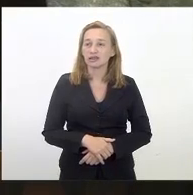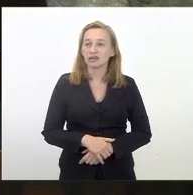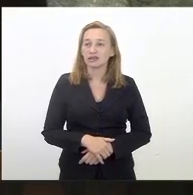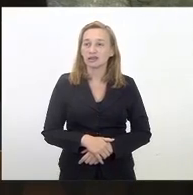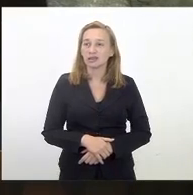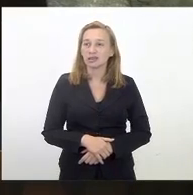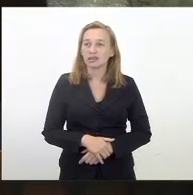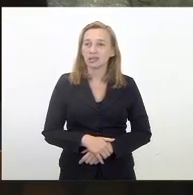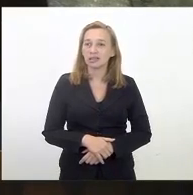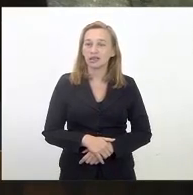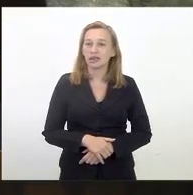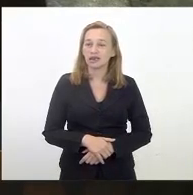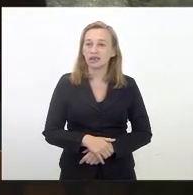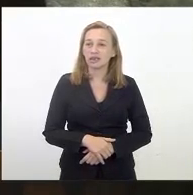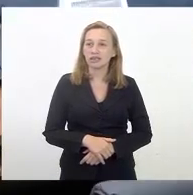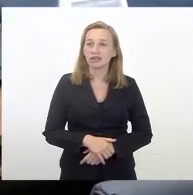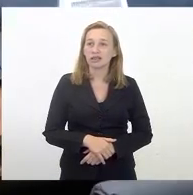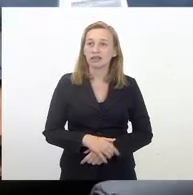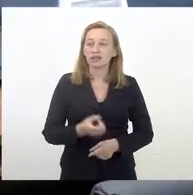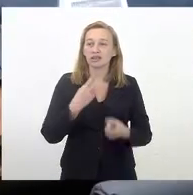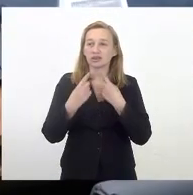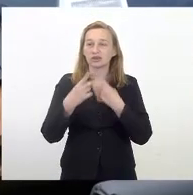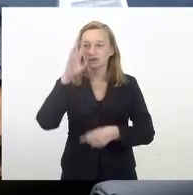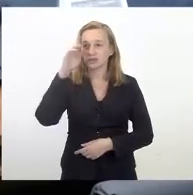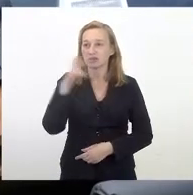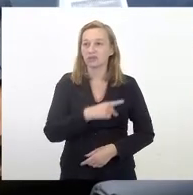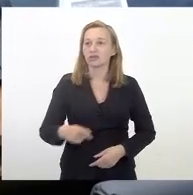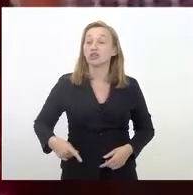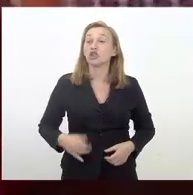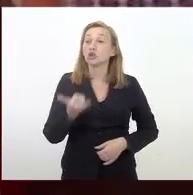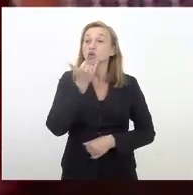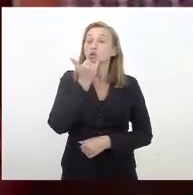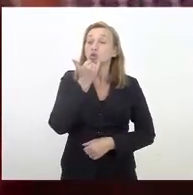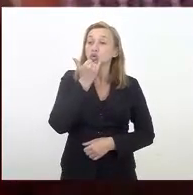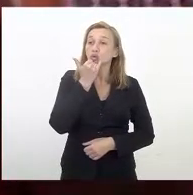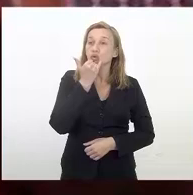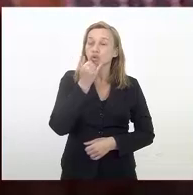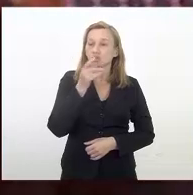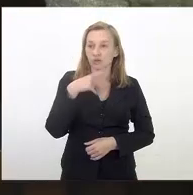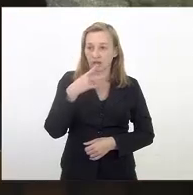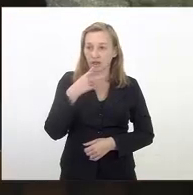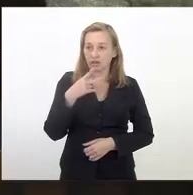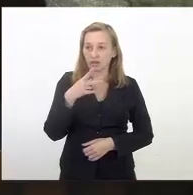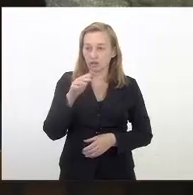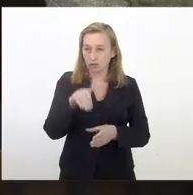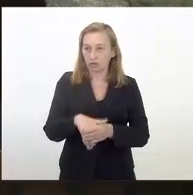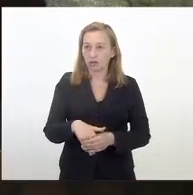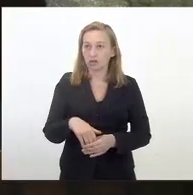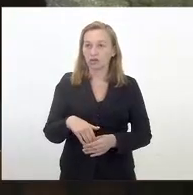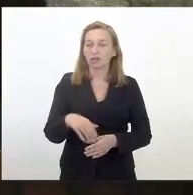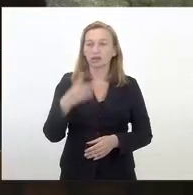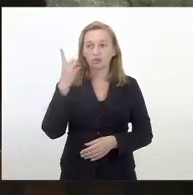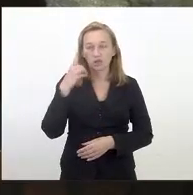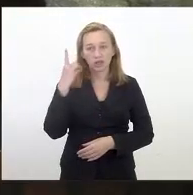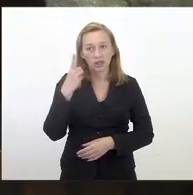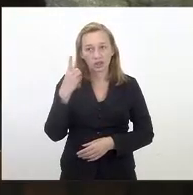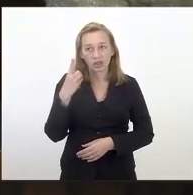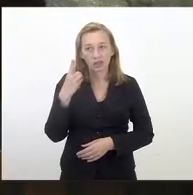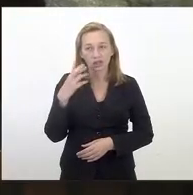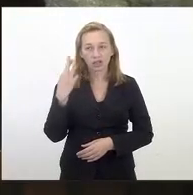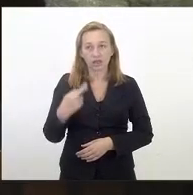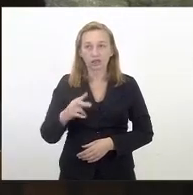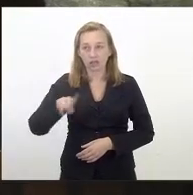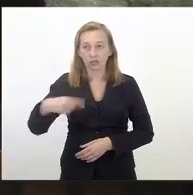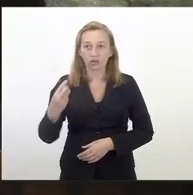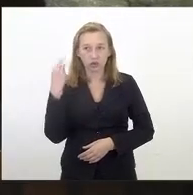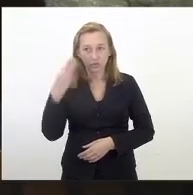um ok a discutir presidentes aliás desculpe declaração de invocação de volta da Renata em seguida da deputada